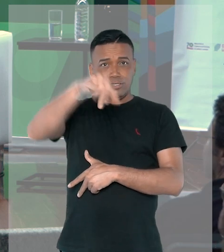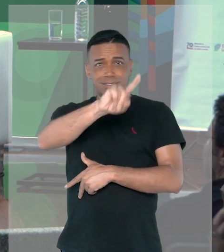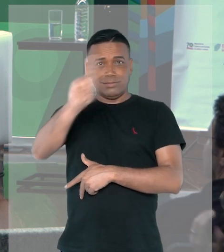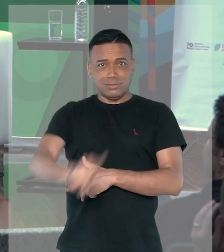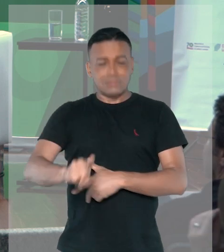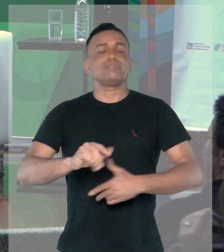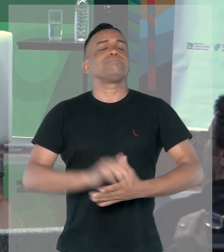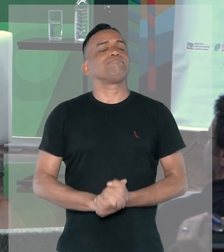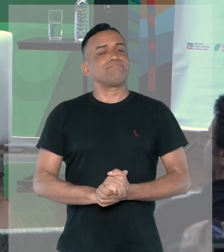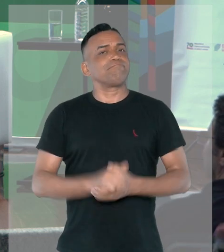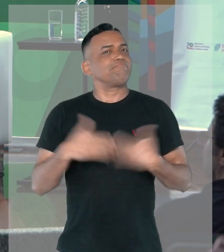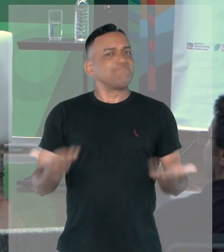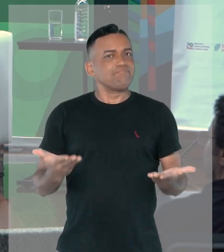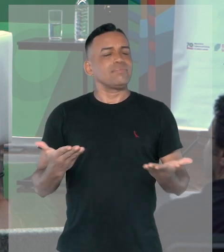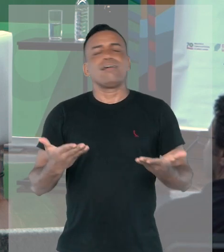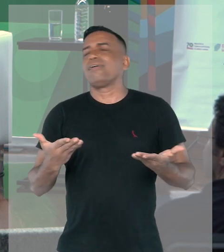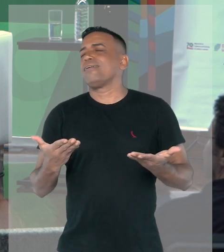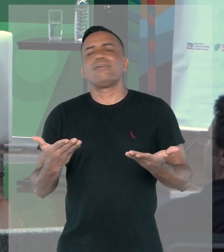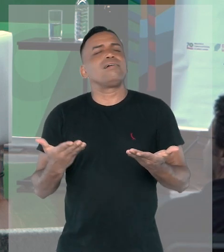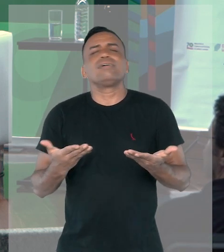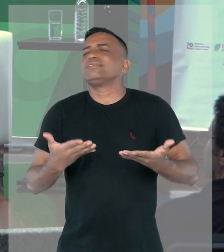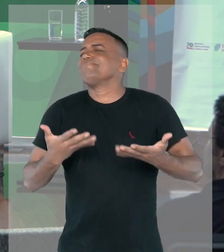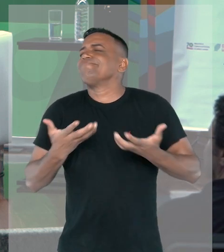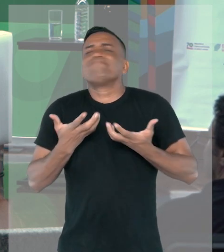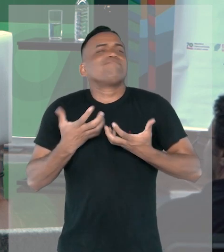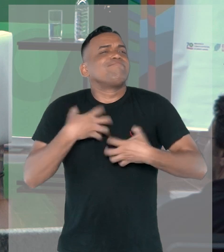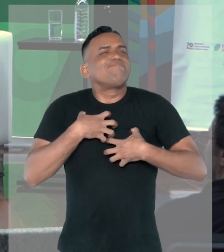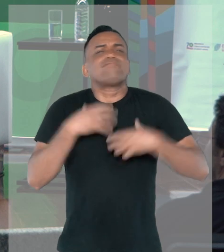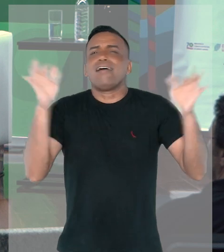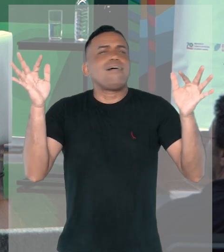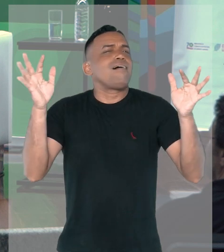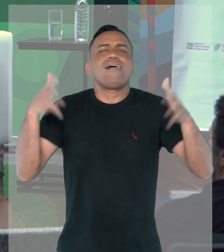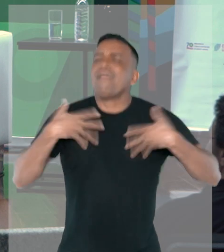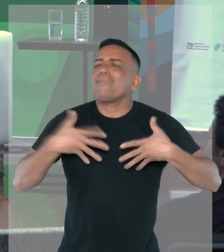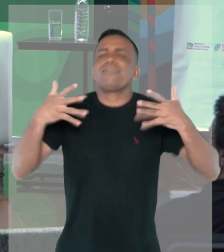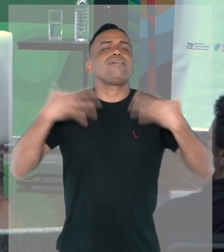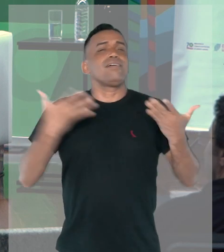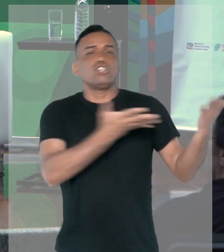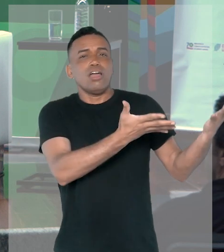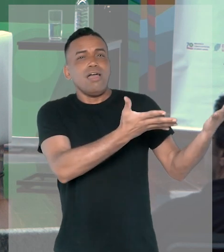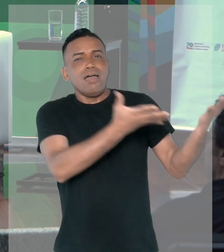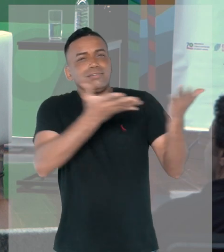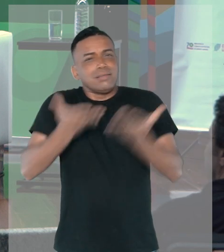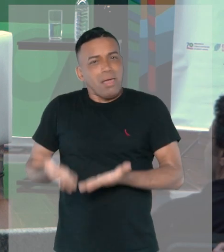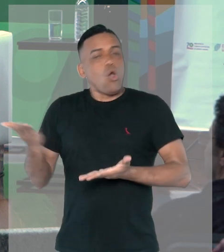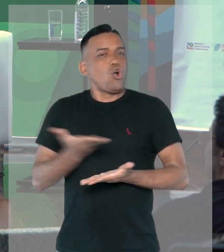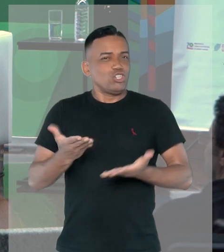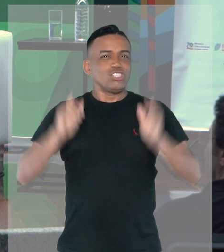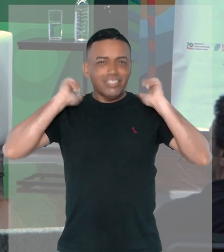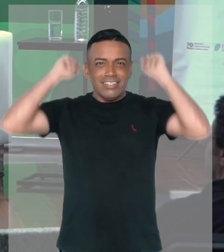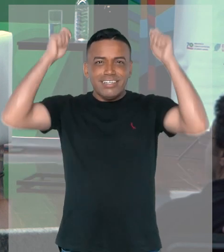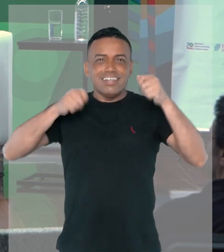tendo esta alegria imensa de receber hoje aqui a Monja